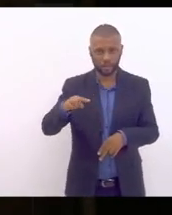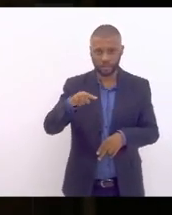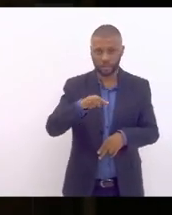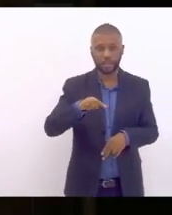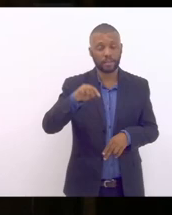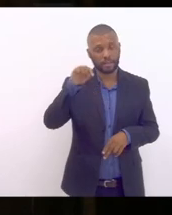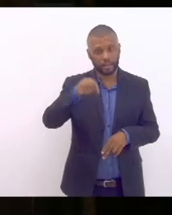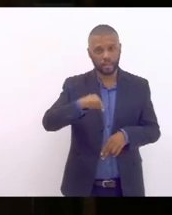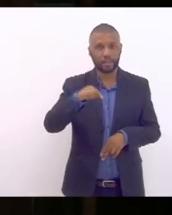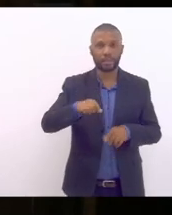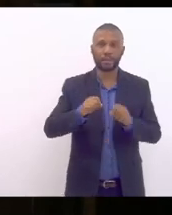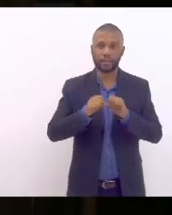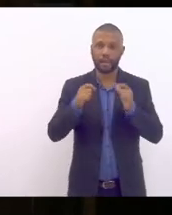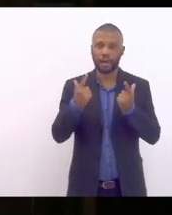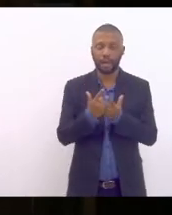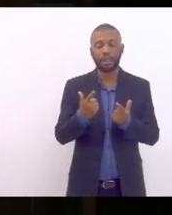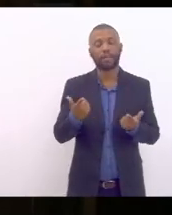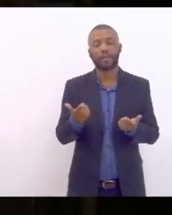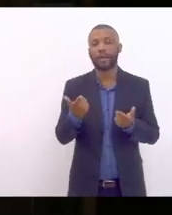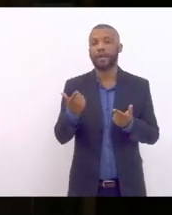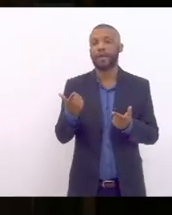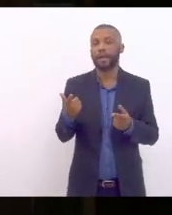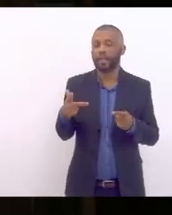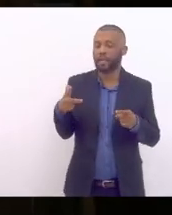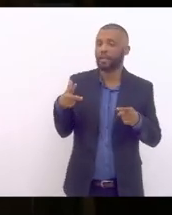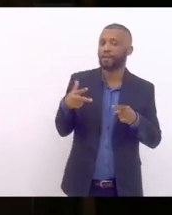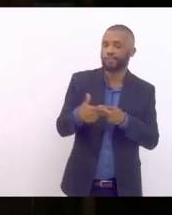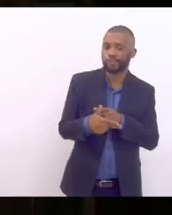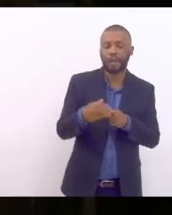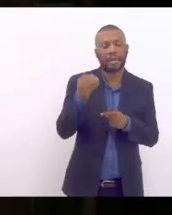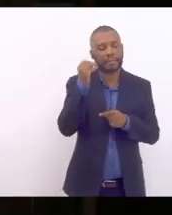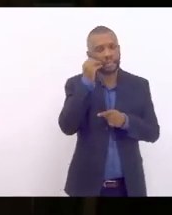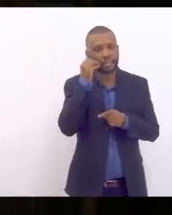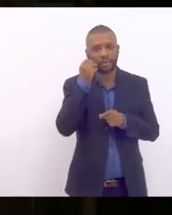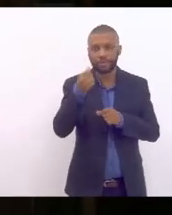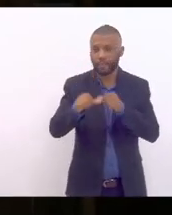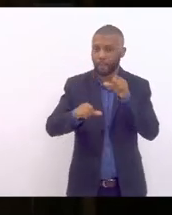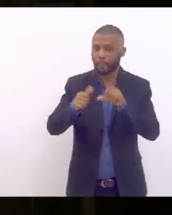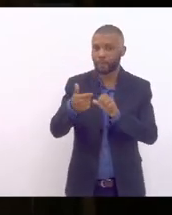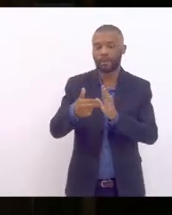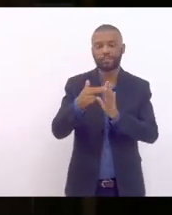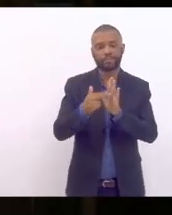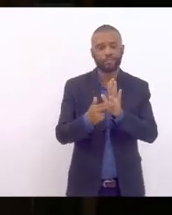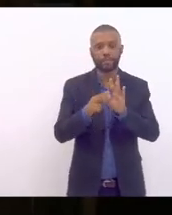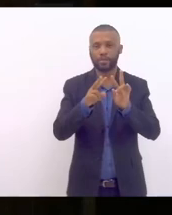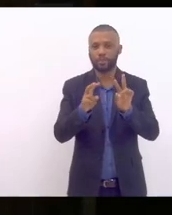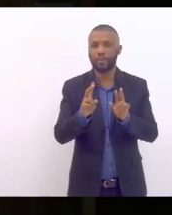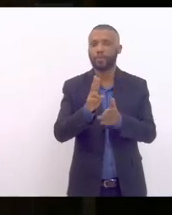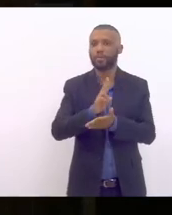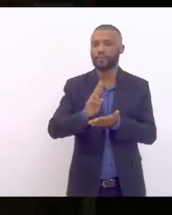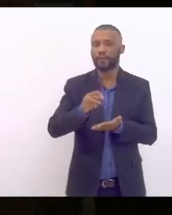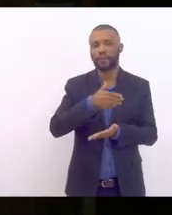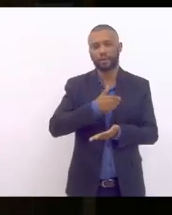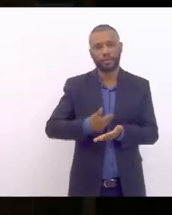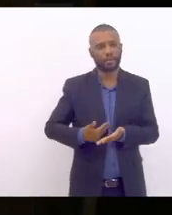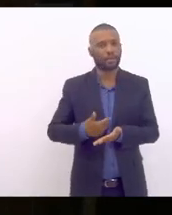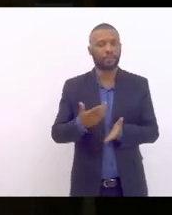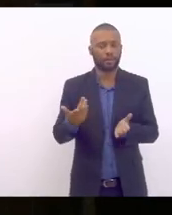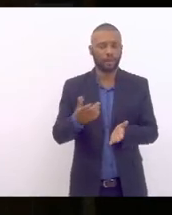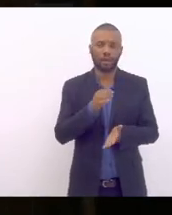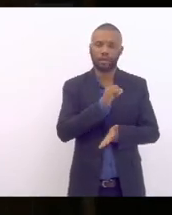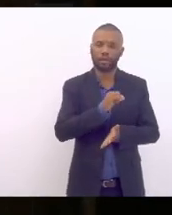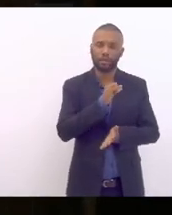deste plenário que barraram as tentativas de mudar a regra do jogo em relação às universidades estaduais é